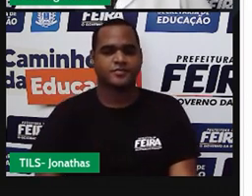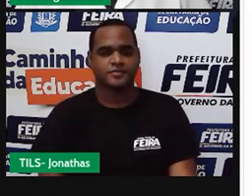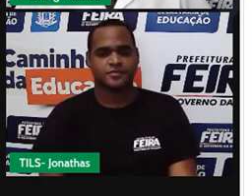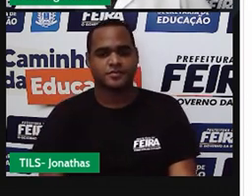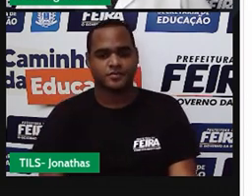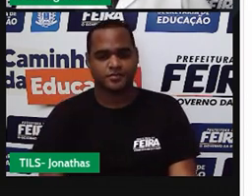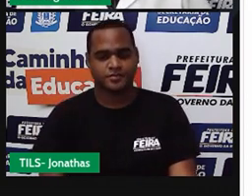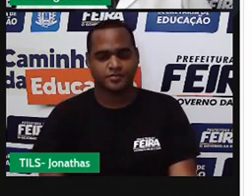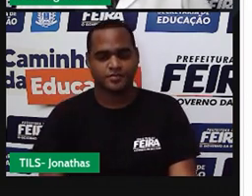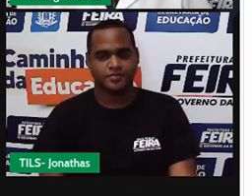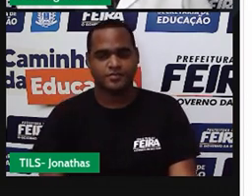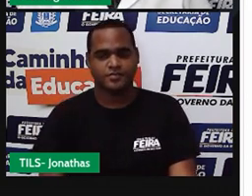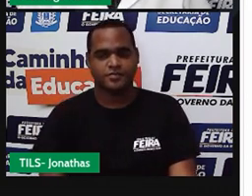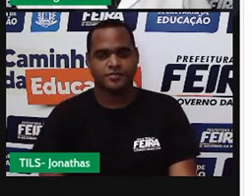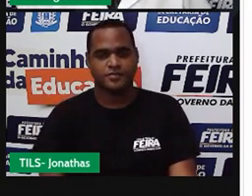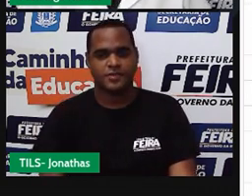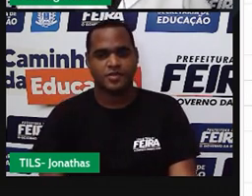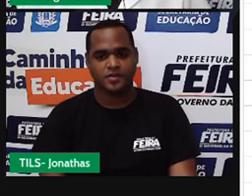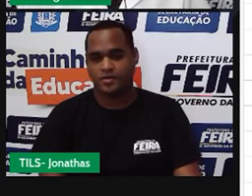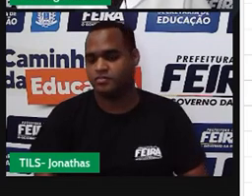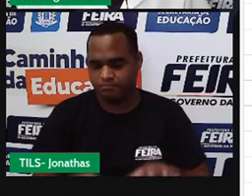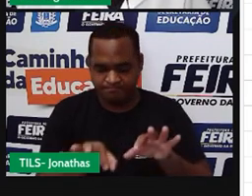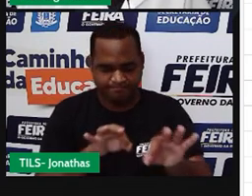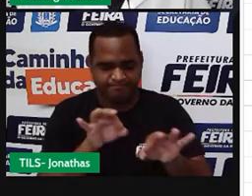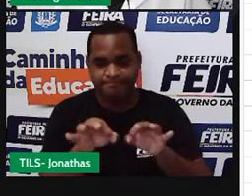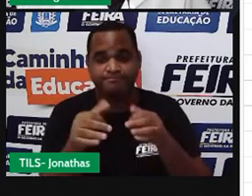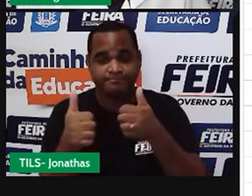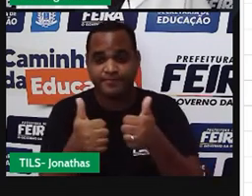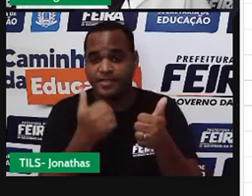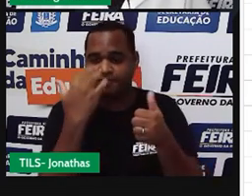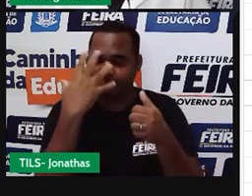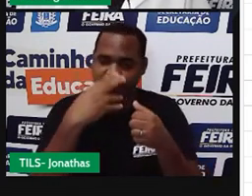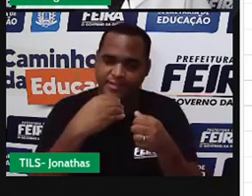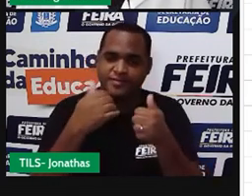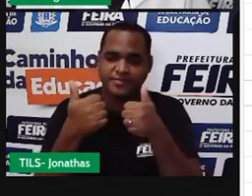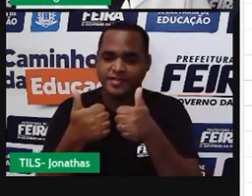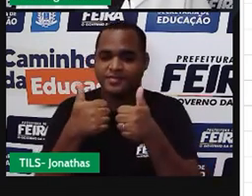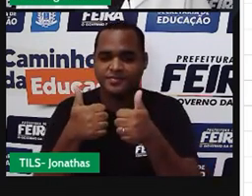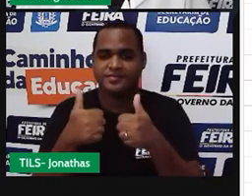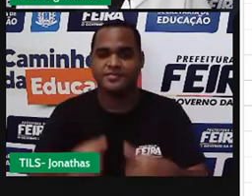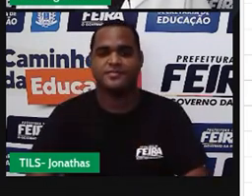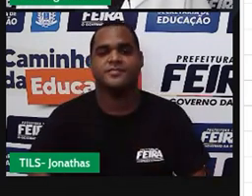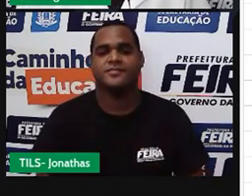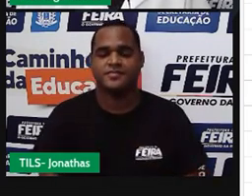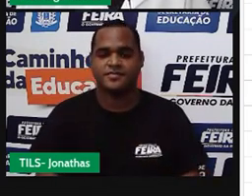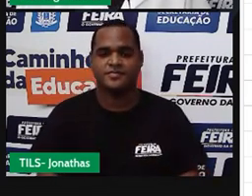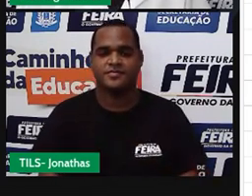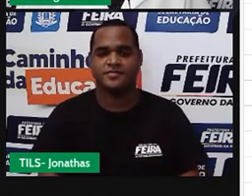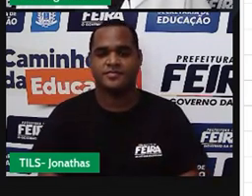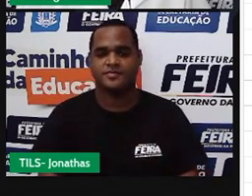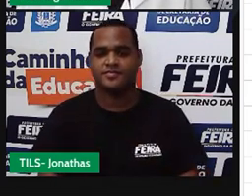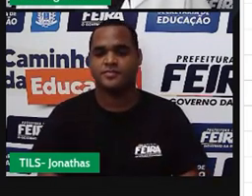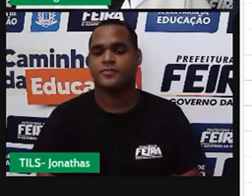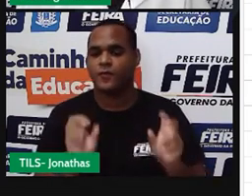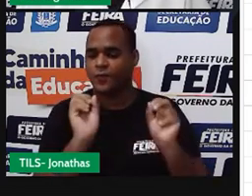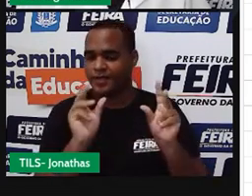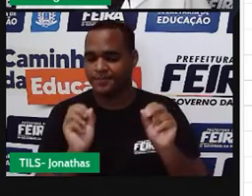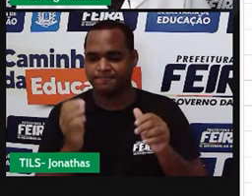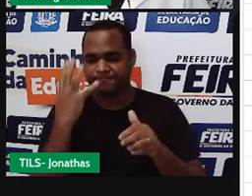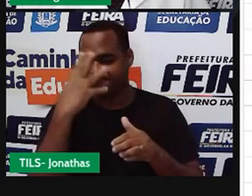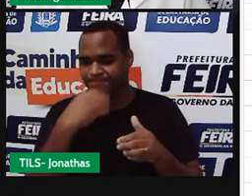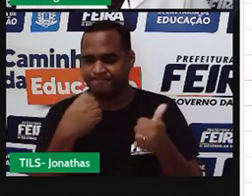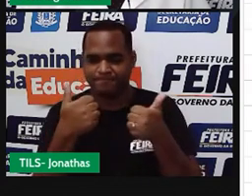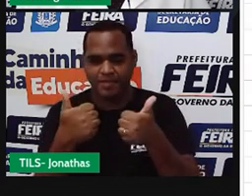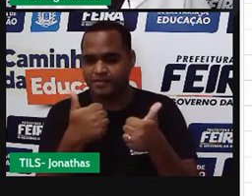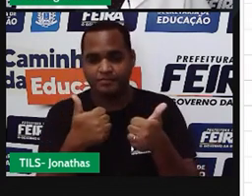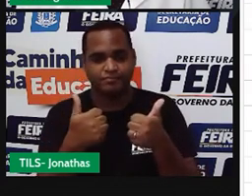Oh e vamos dar uma organizada nisso aqui para ficar bonitinho ó nós vamos colocar aqui para ficar bem bacana